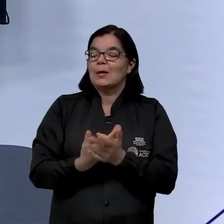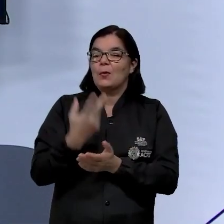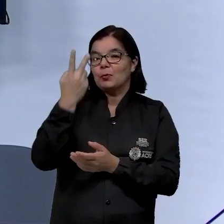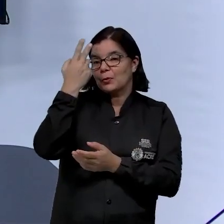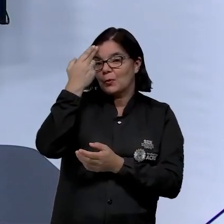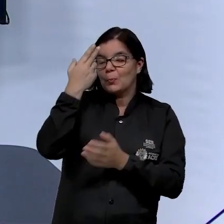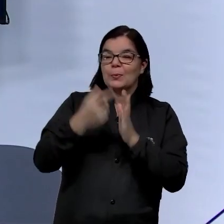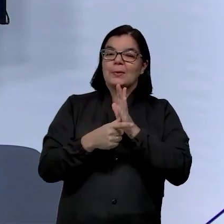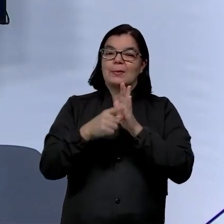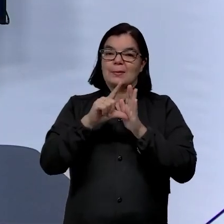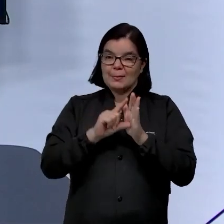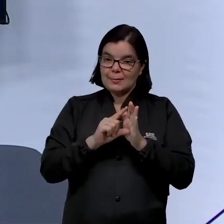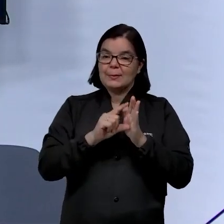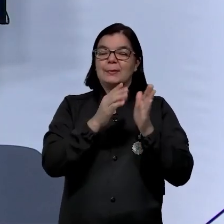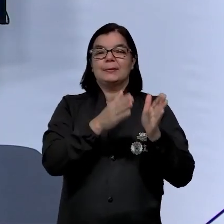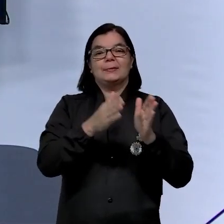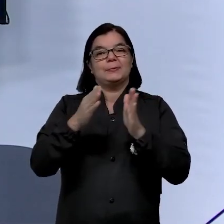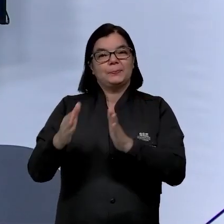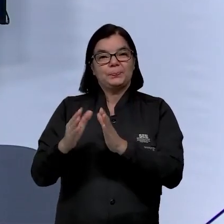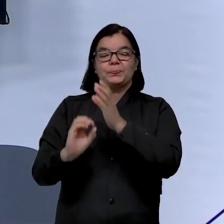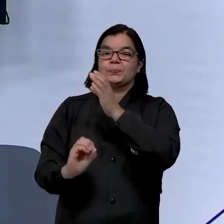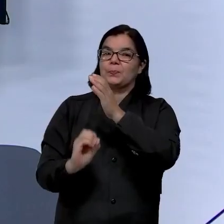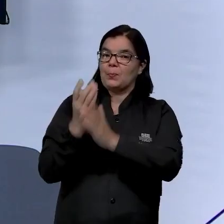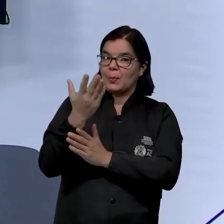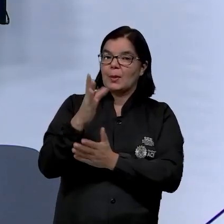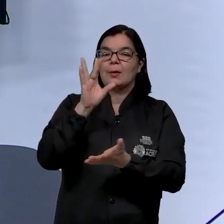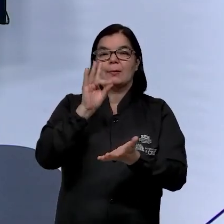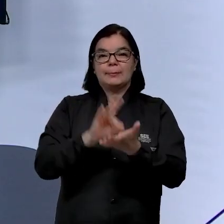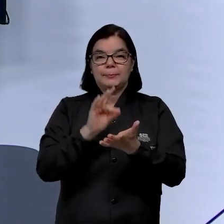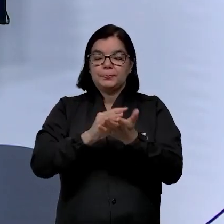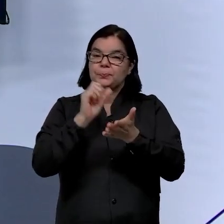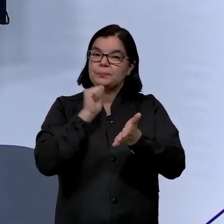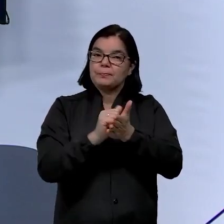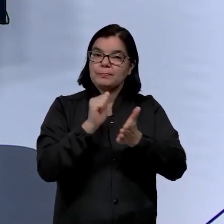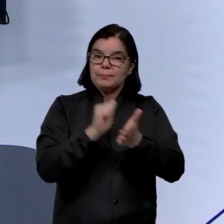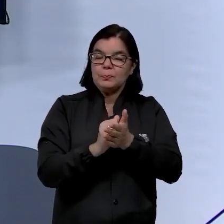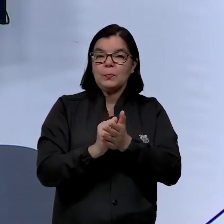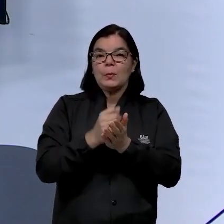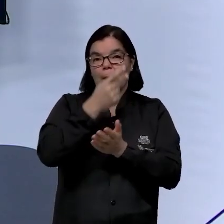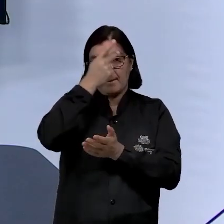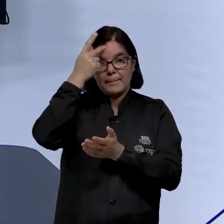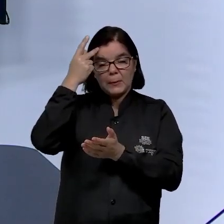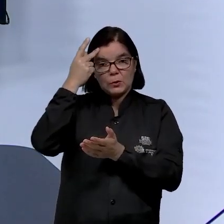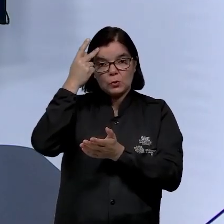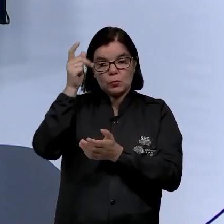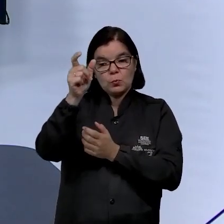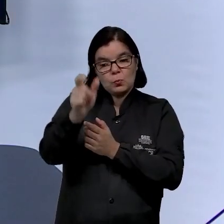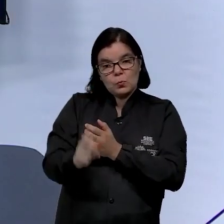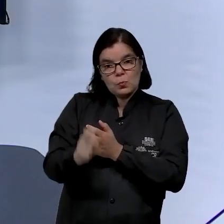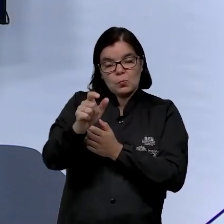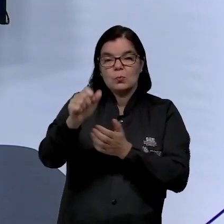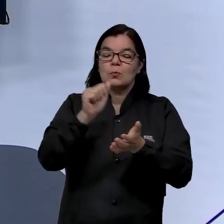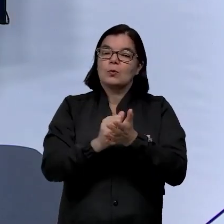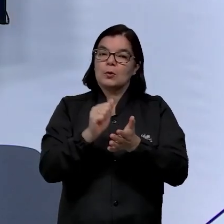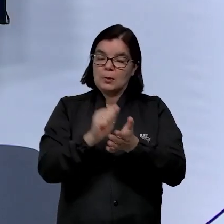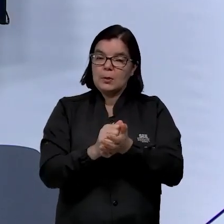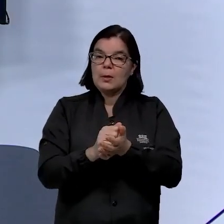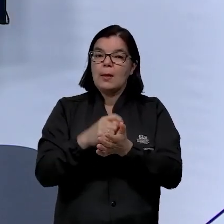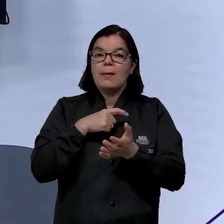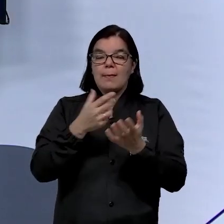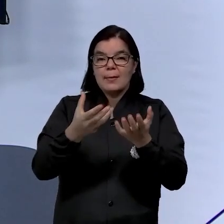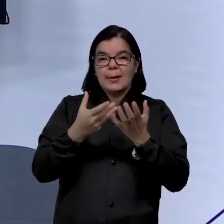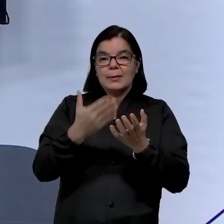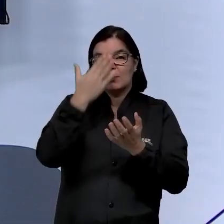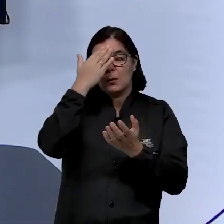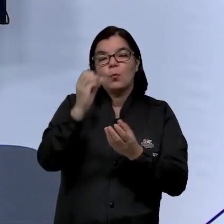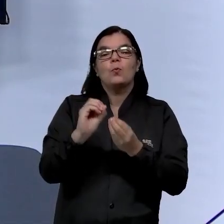antes desse processo de criação mesmo da composição, os autores normalmente se fundamentam daquilo que eles querem